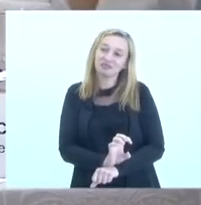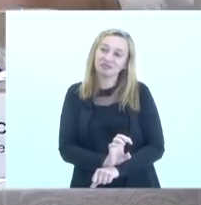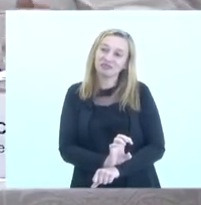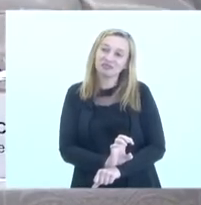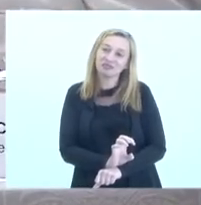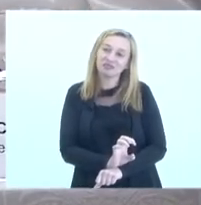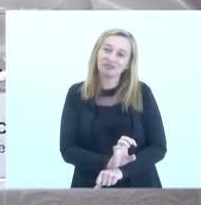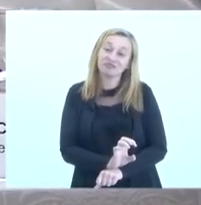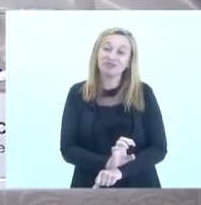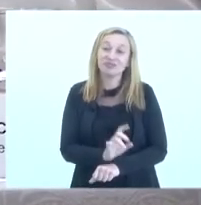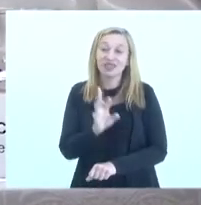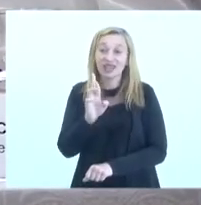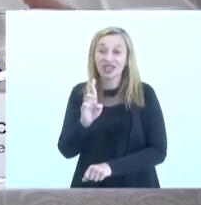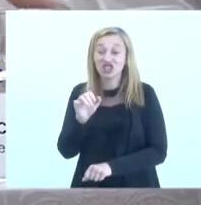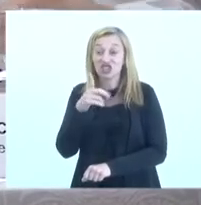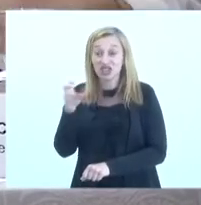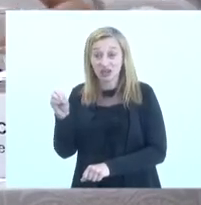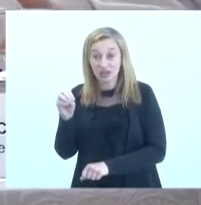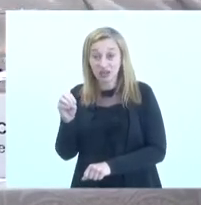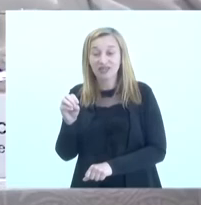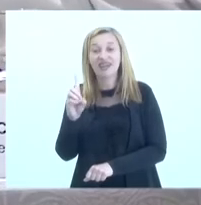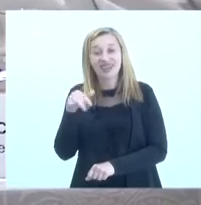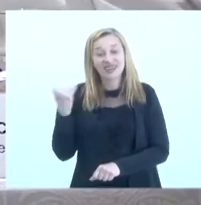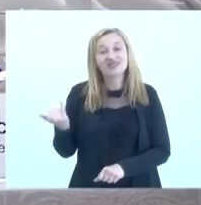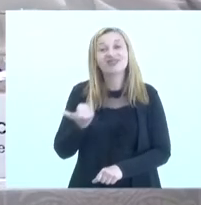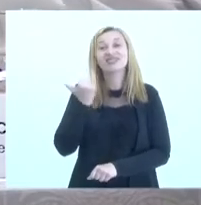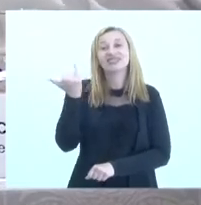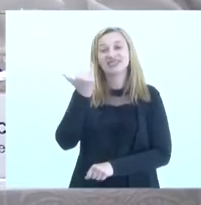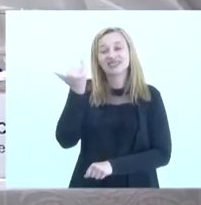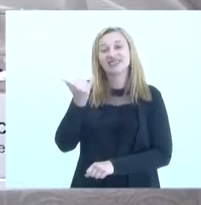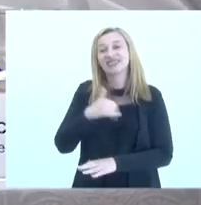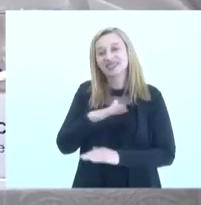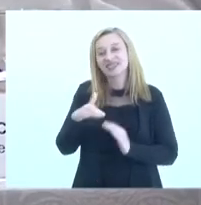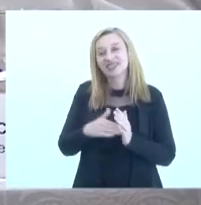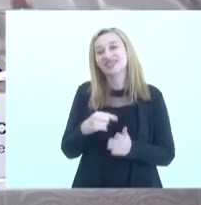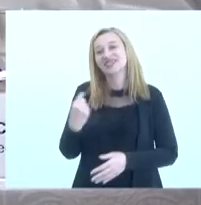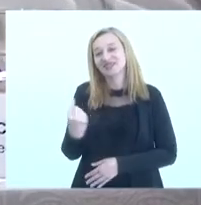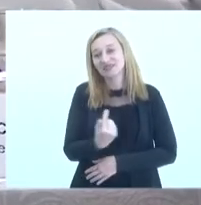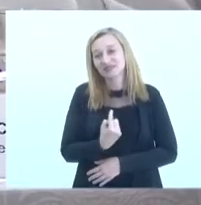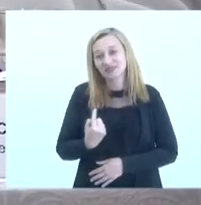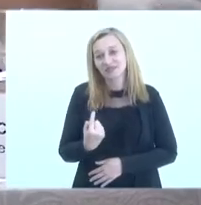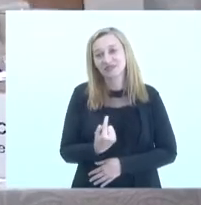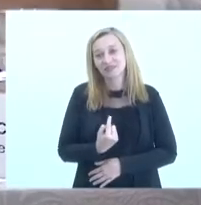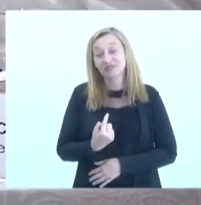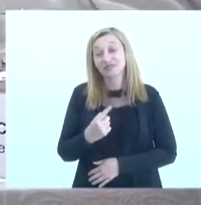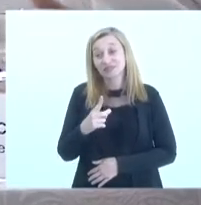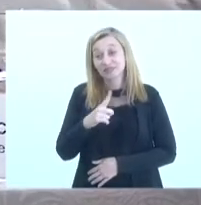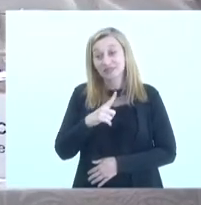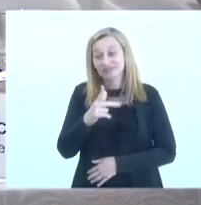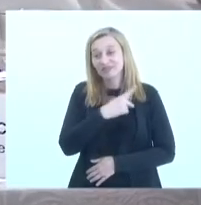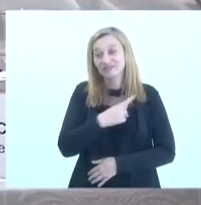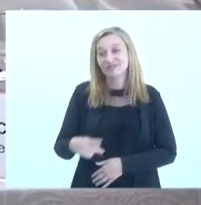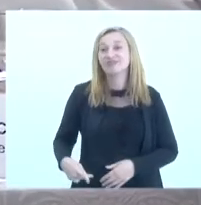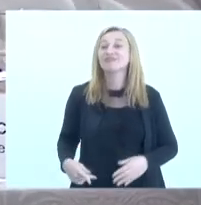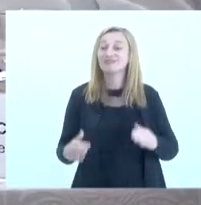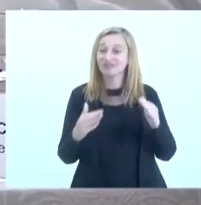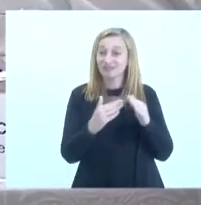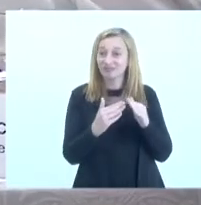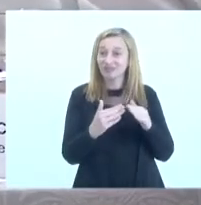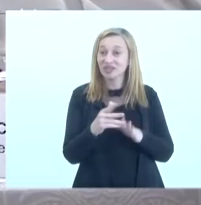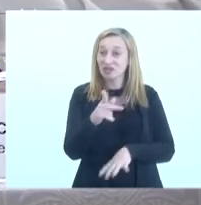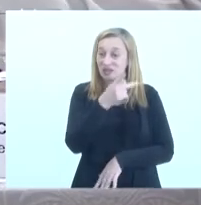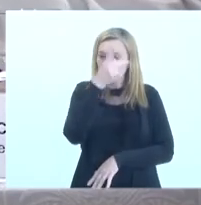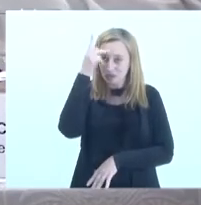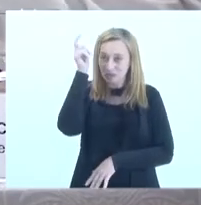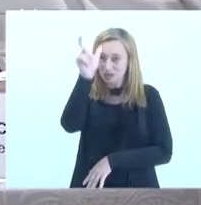por essa região. Eu acho que é muito importante para todos nós ter na presidência da casa uma